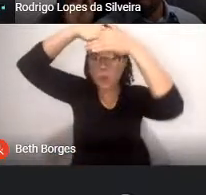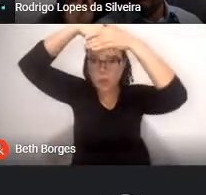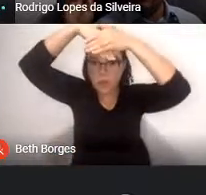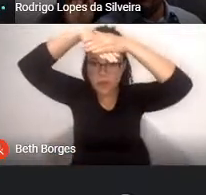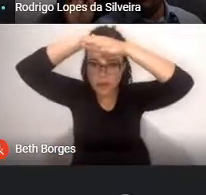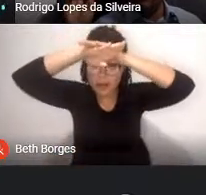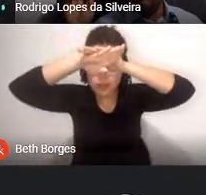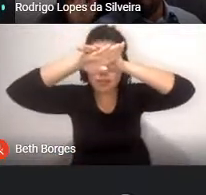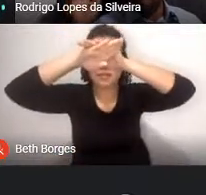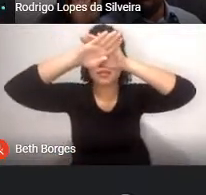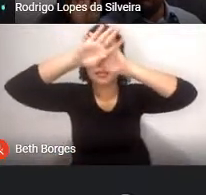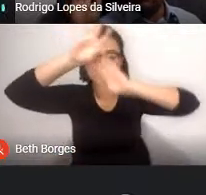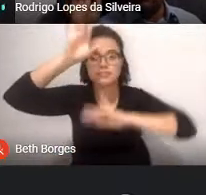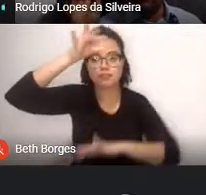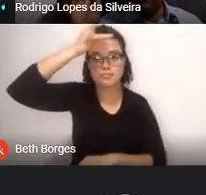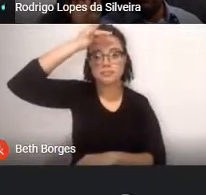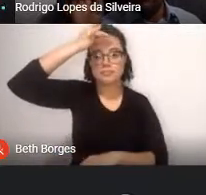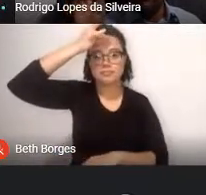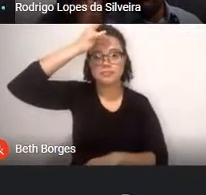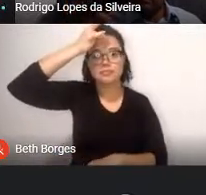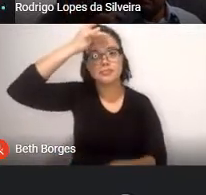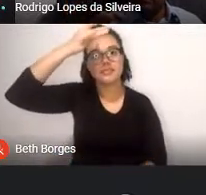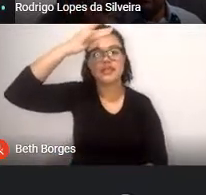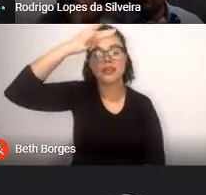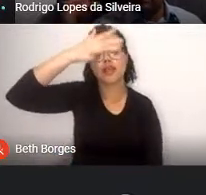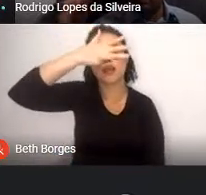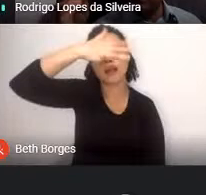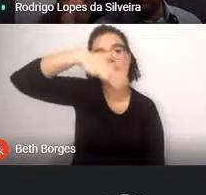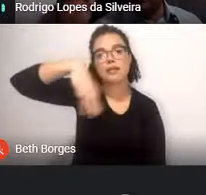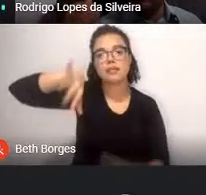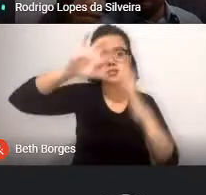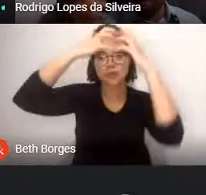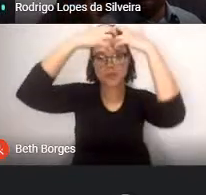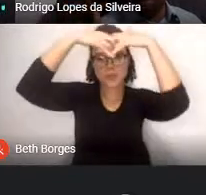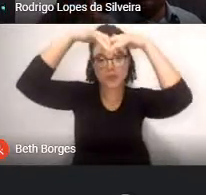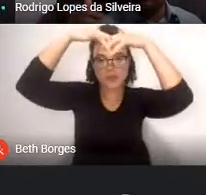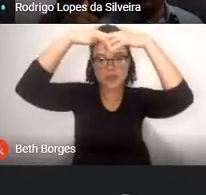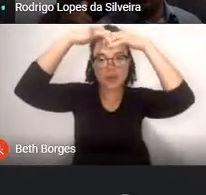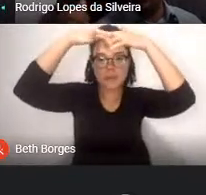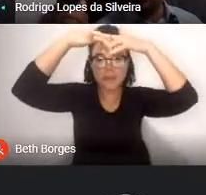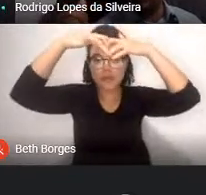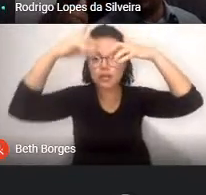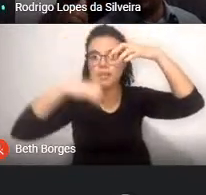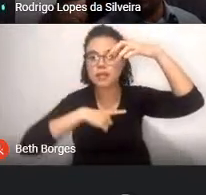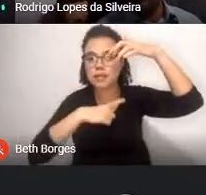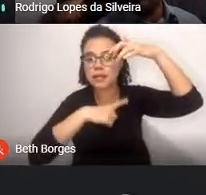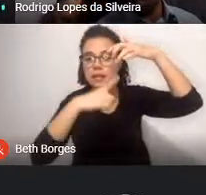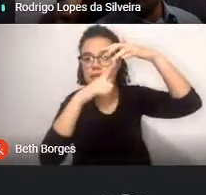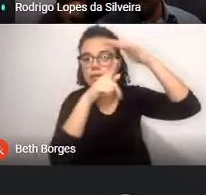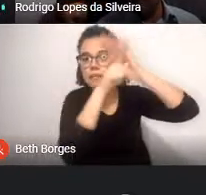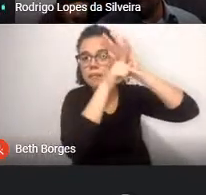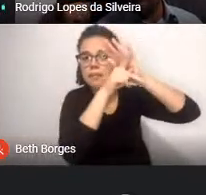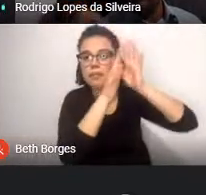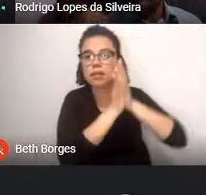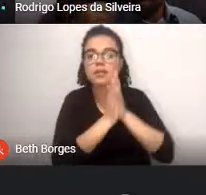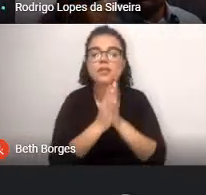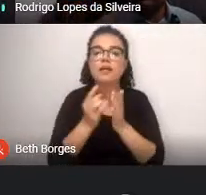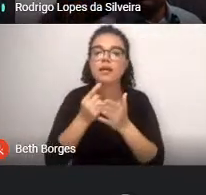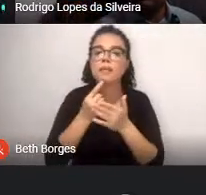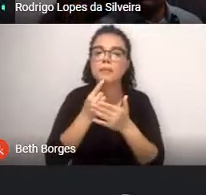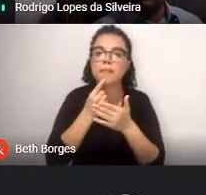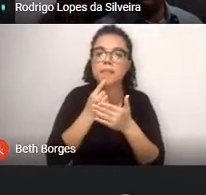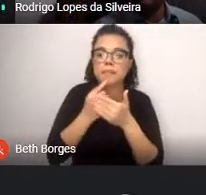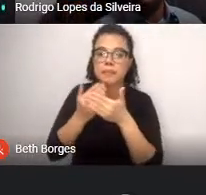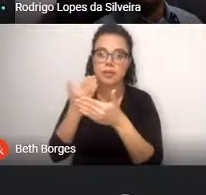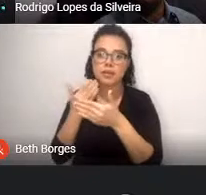tá? Em regiões específicas, como de médio e longo prazo,